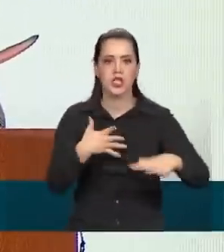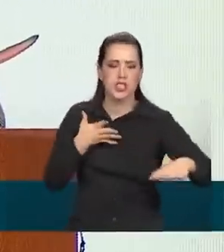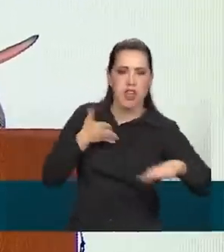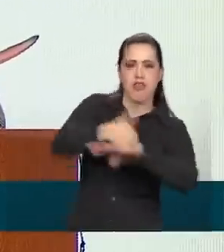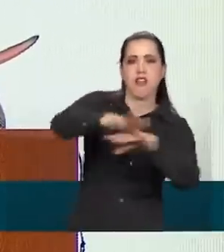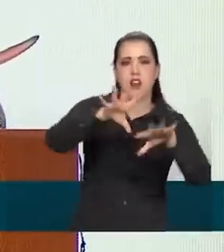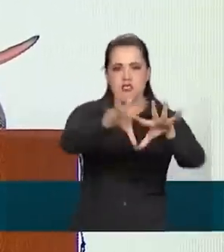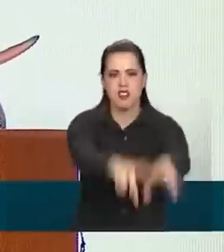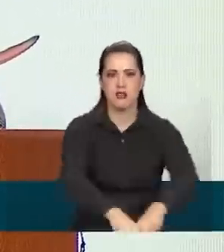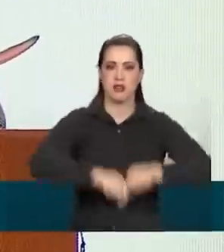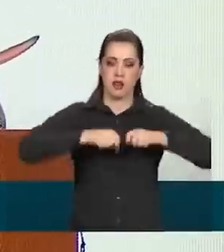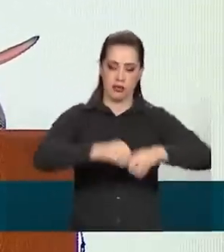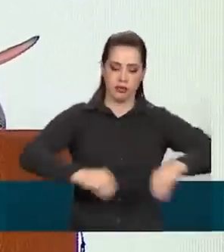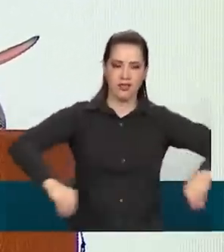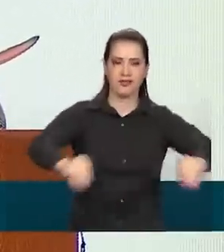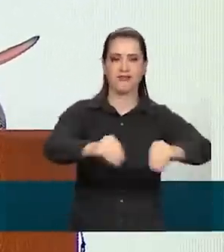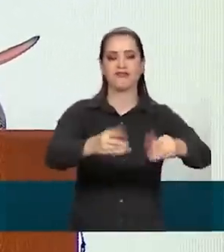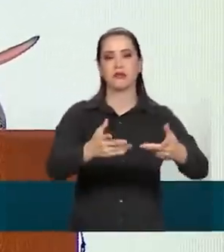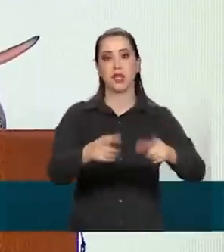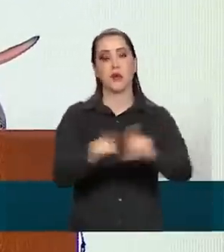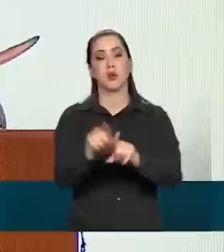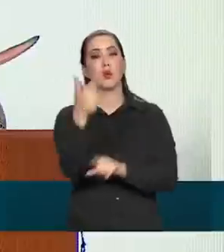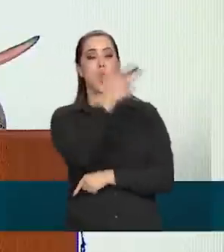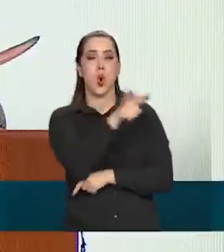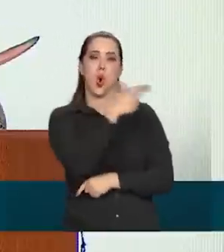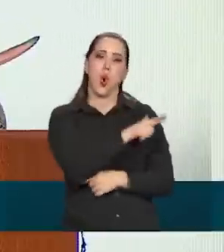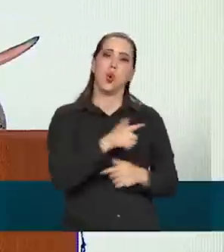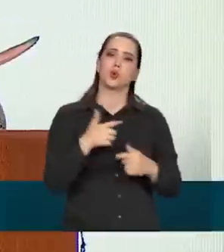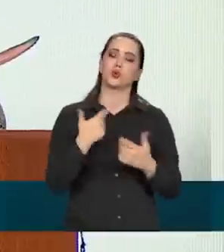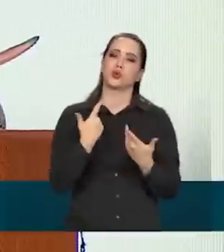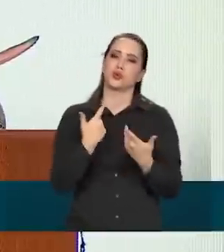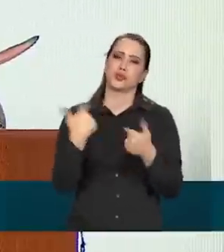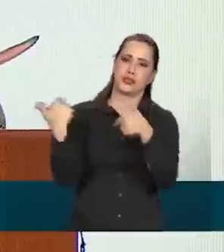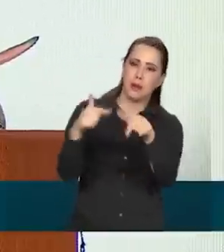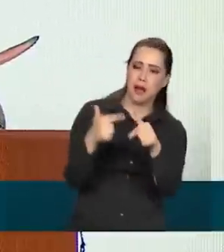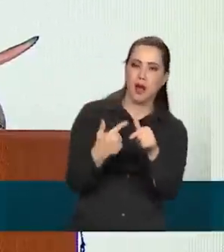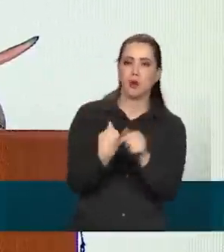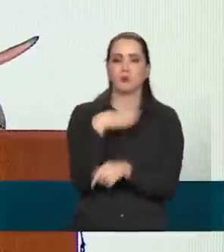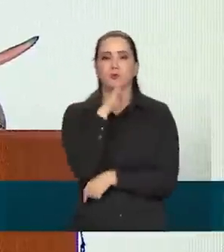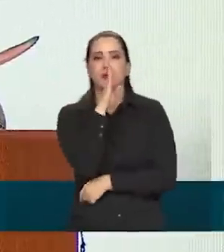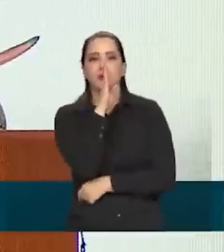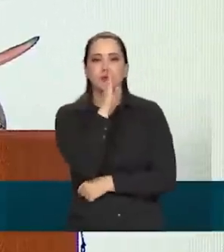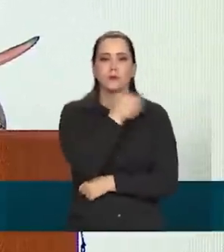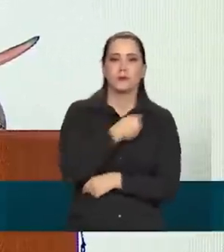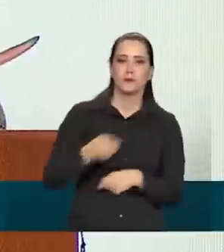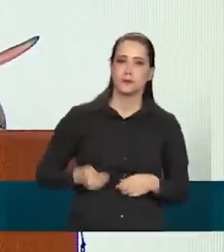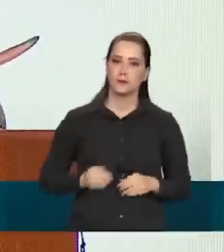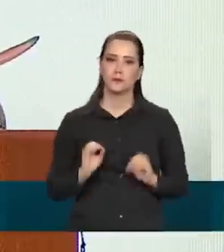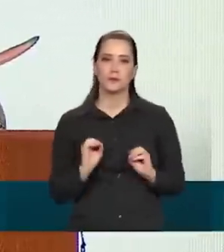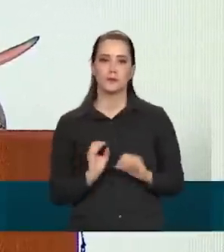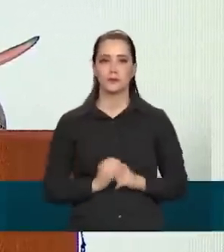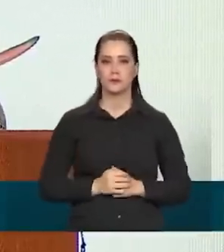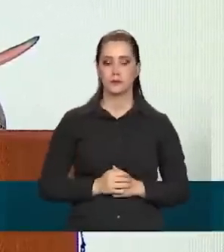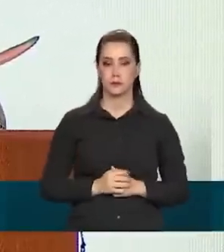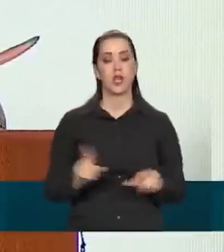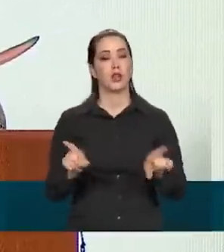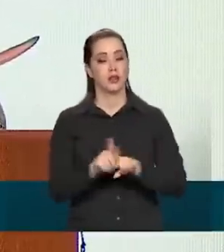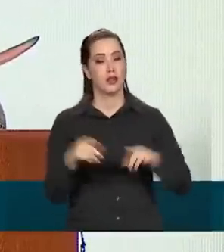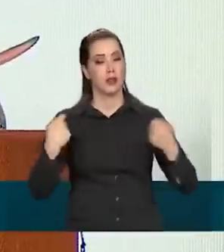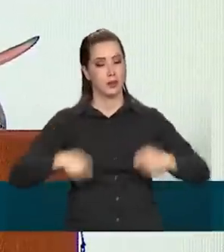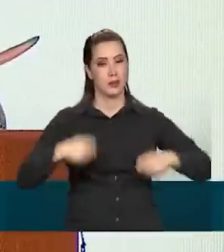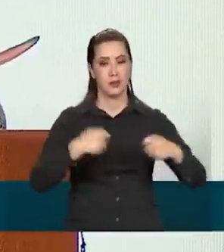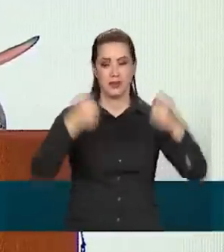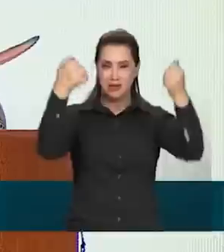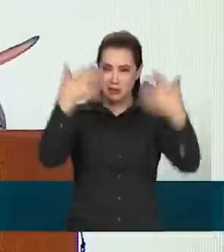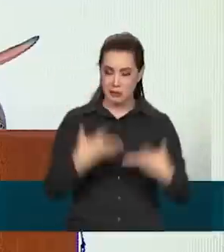por tantas outras ações e omissões do Estado. Além disso, preciso destacar